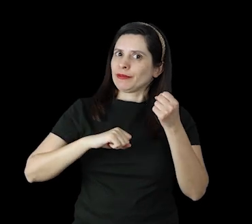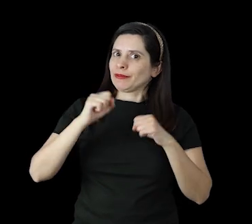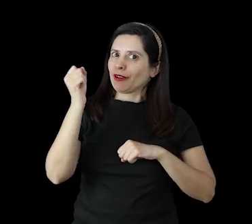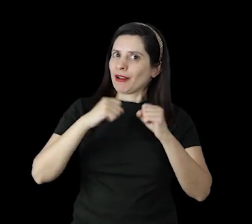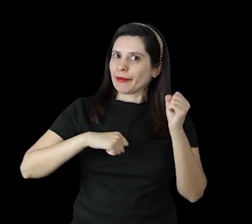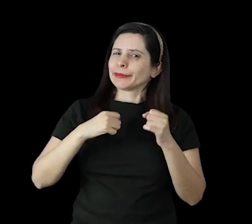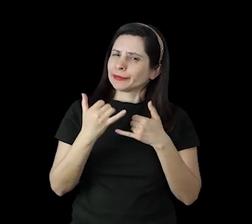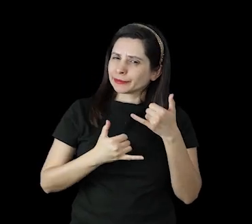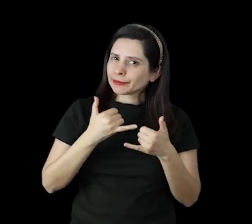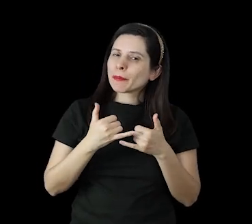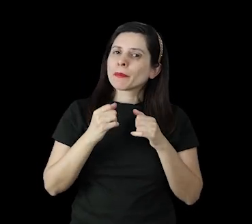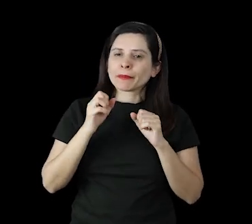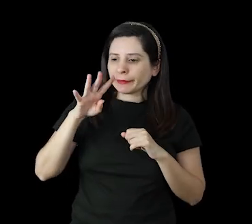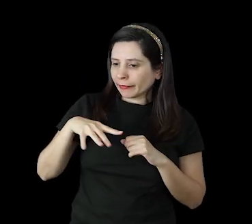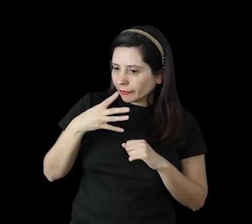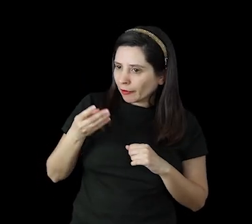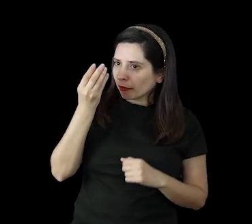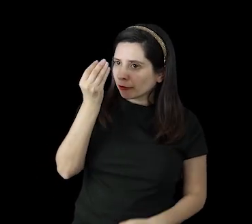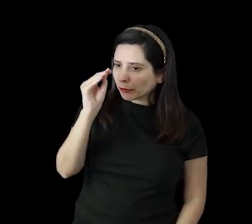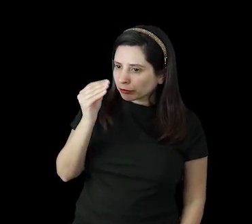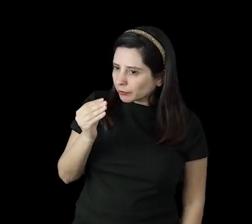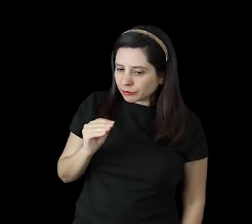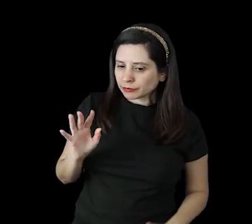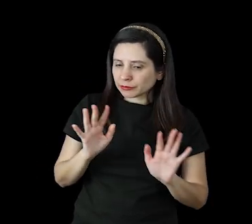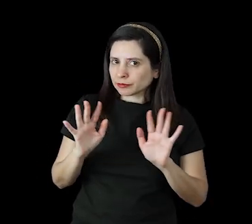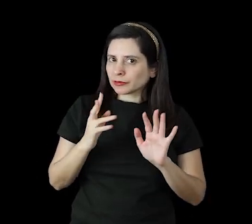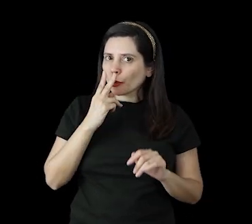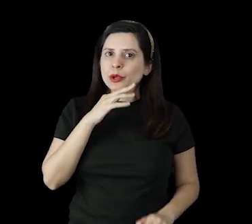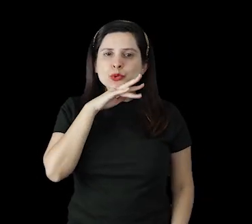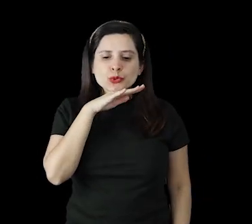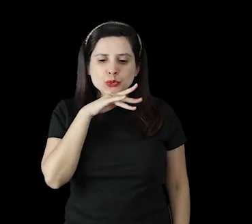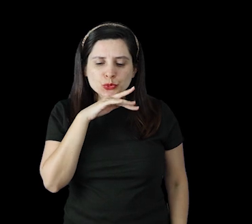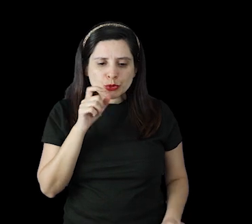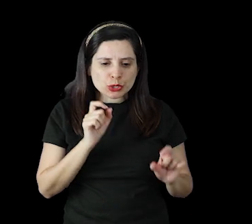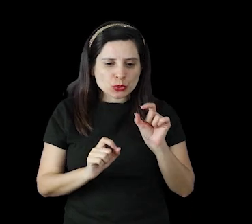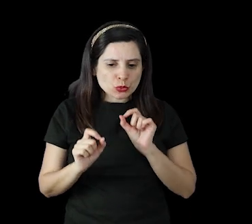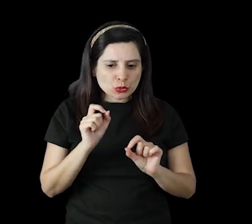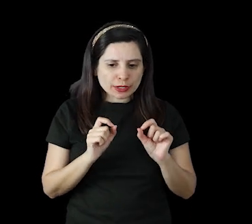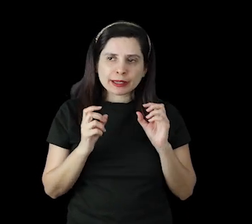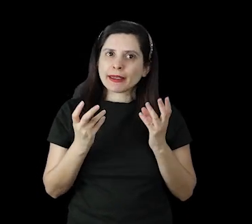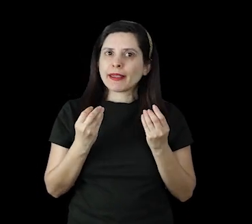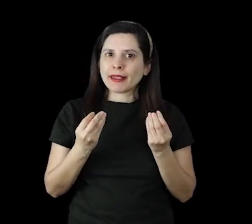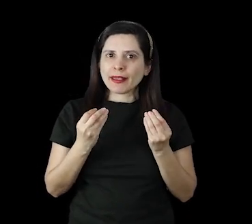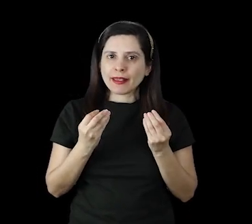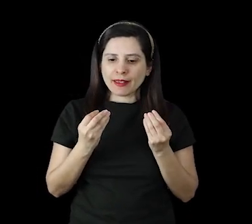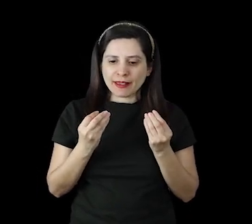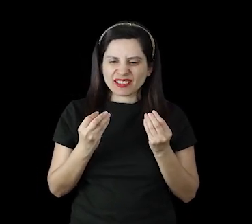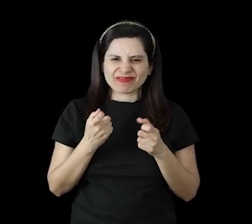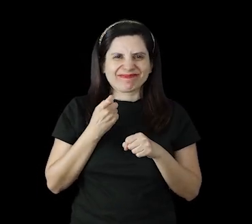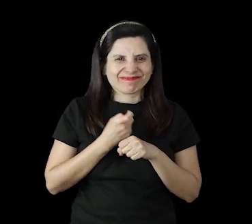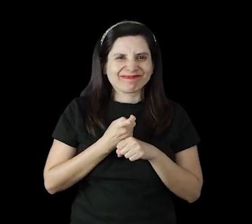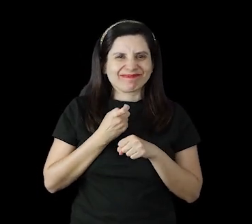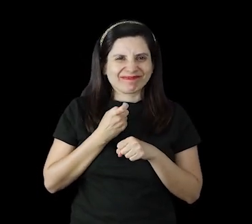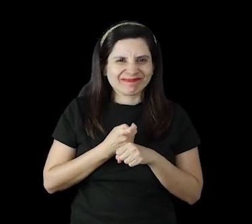preencher espaço do Excel, assim, e eu acho ruim a gente deixar enrijecido, né,